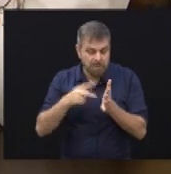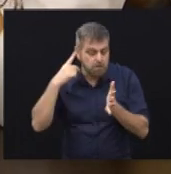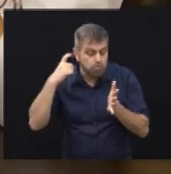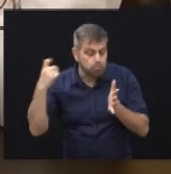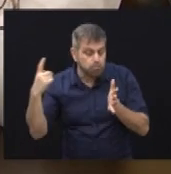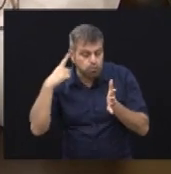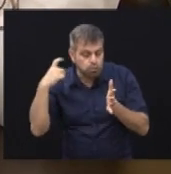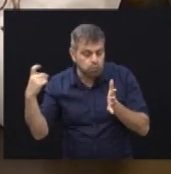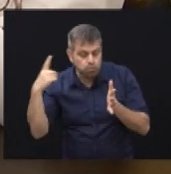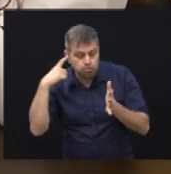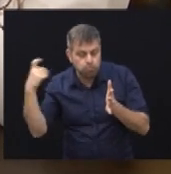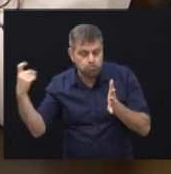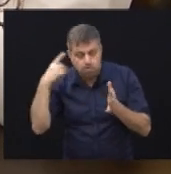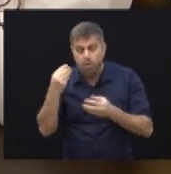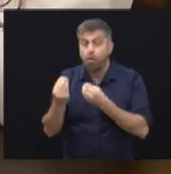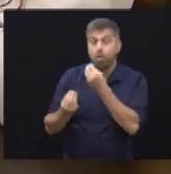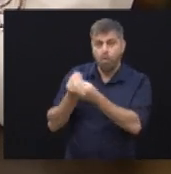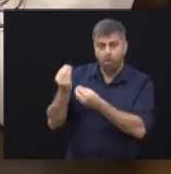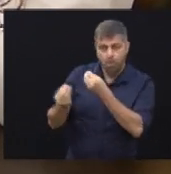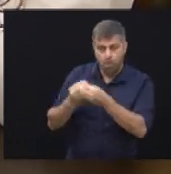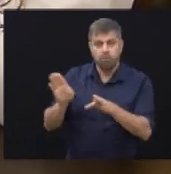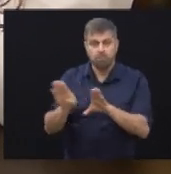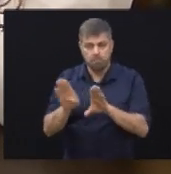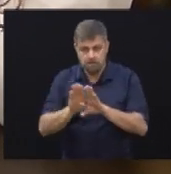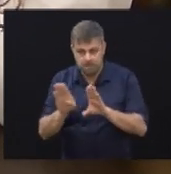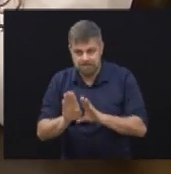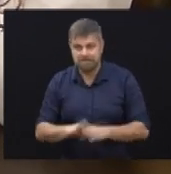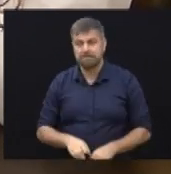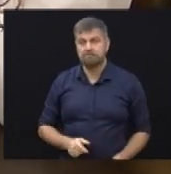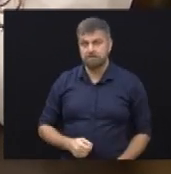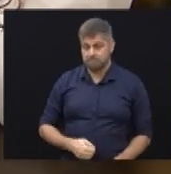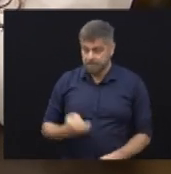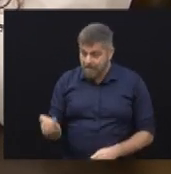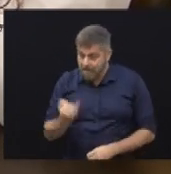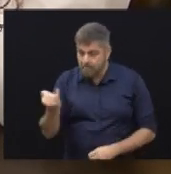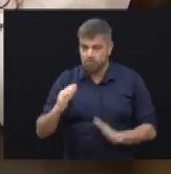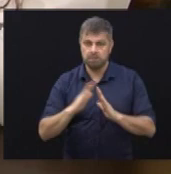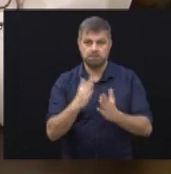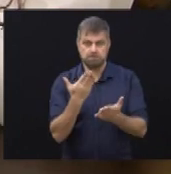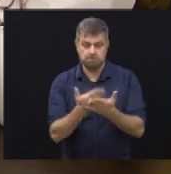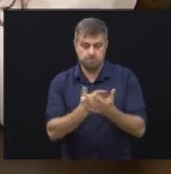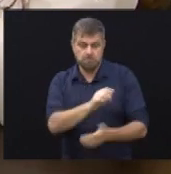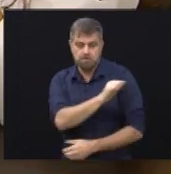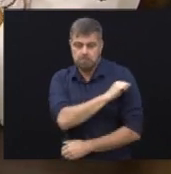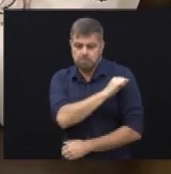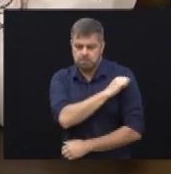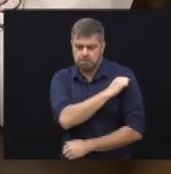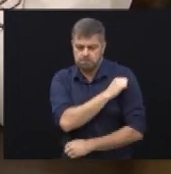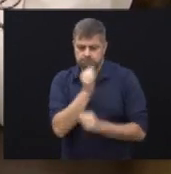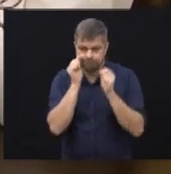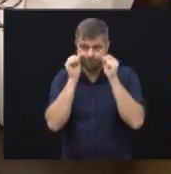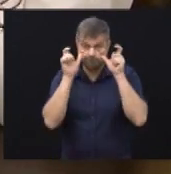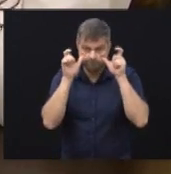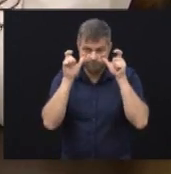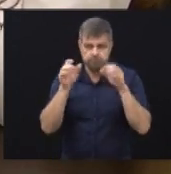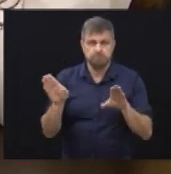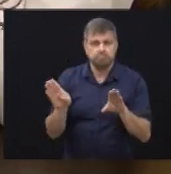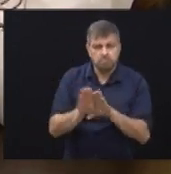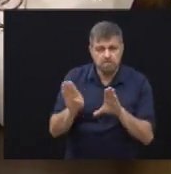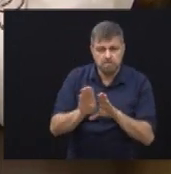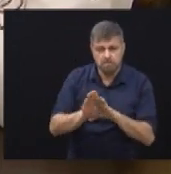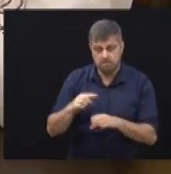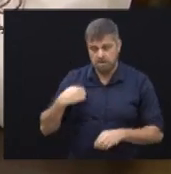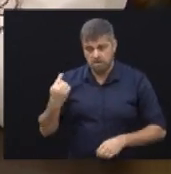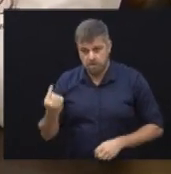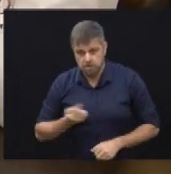como a gente processa esse som. Então, isso faz muita diferença na fase escolar, né? Quando a gente cresce um pouco mais,